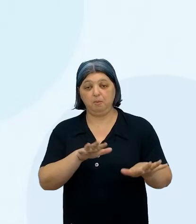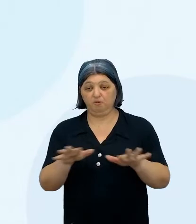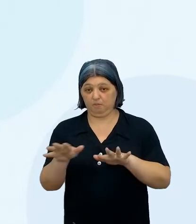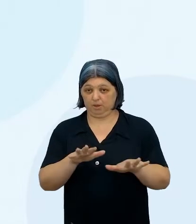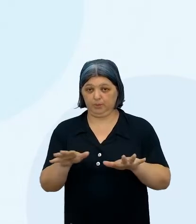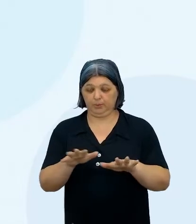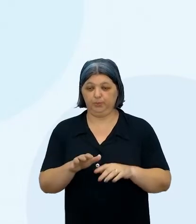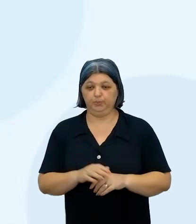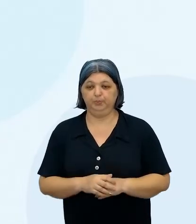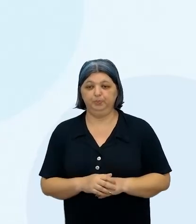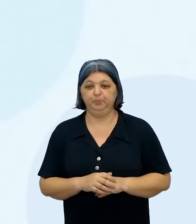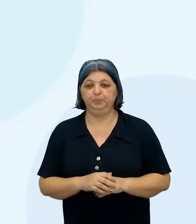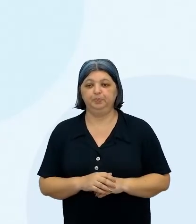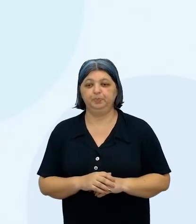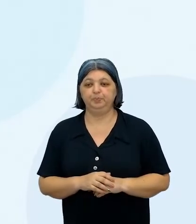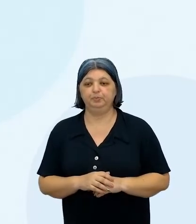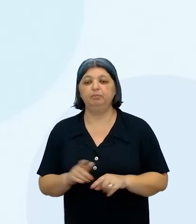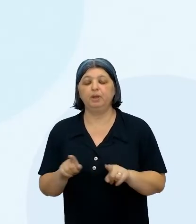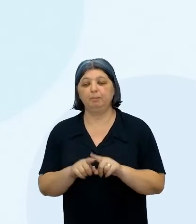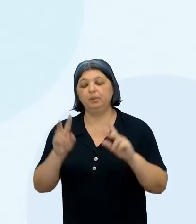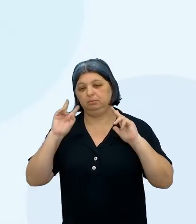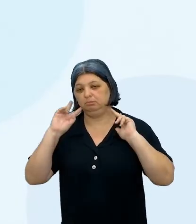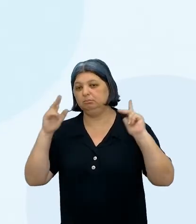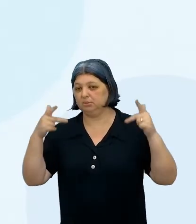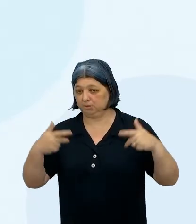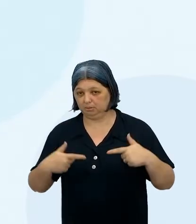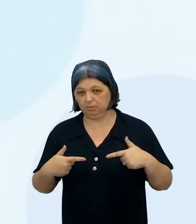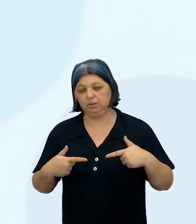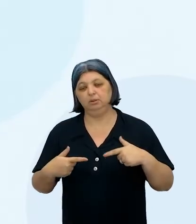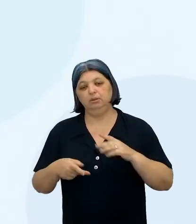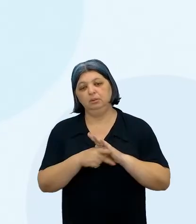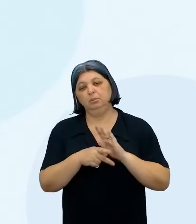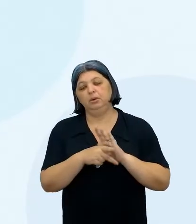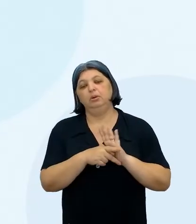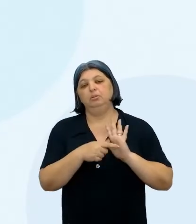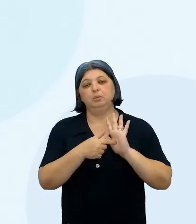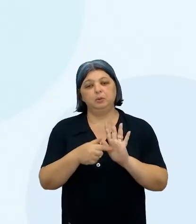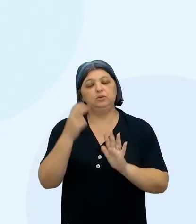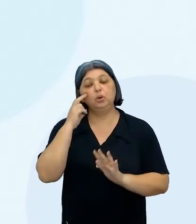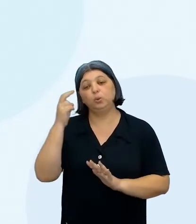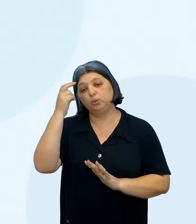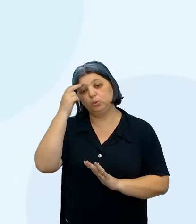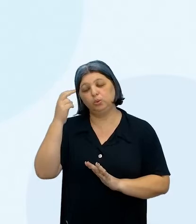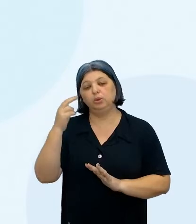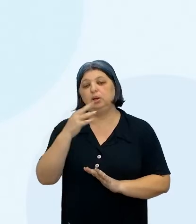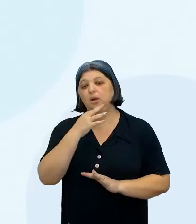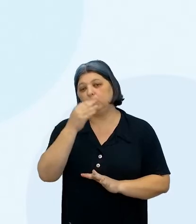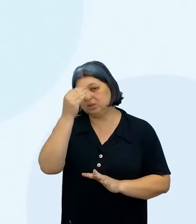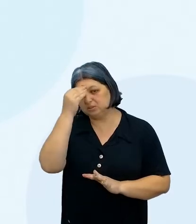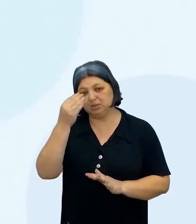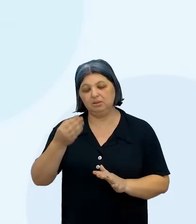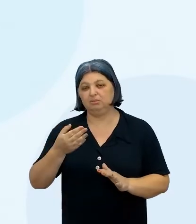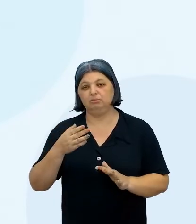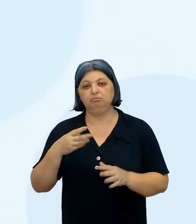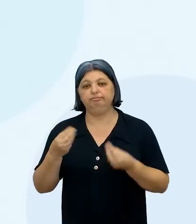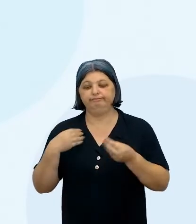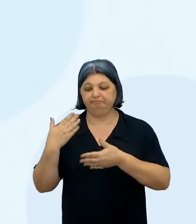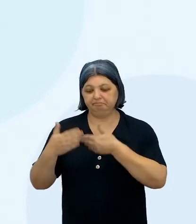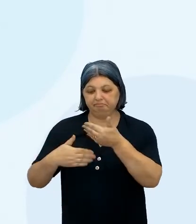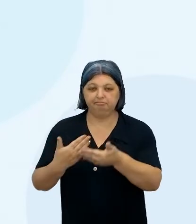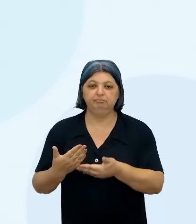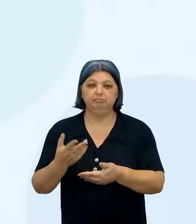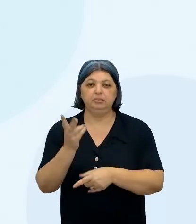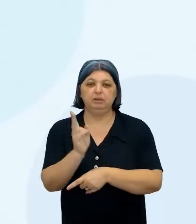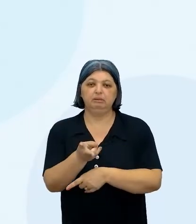movimentos. E o ser humano mesmo que se distingue pela cultura, pelo conhecimento, ele não se desenvolve, né? Ele fica